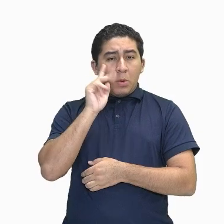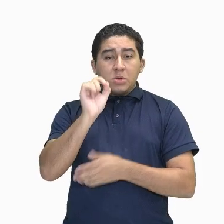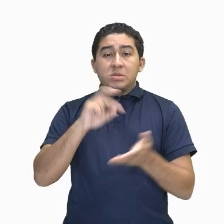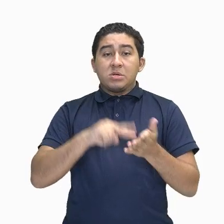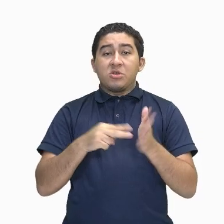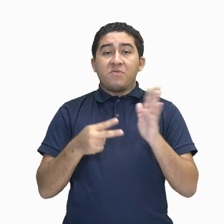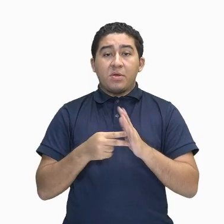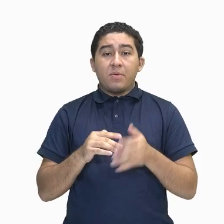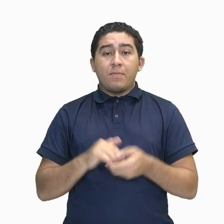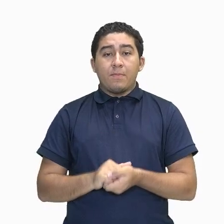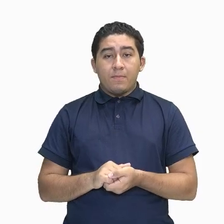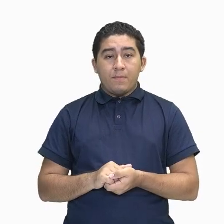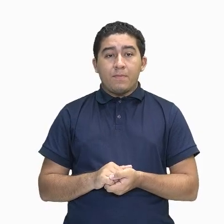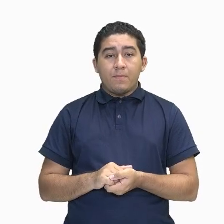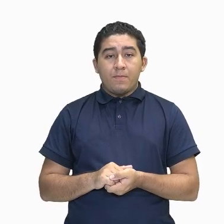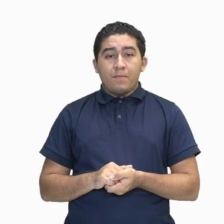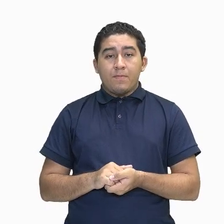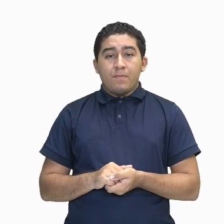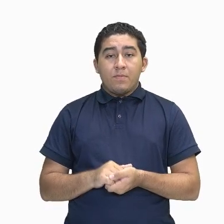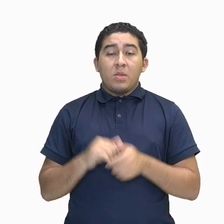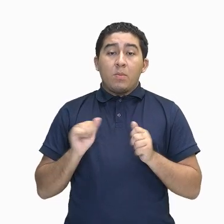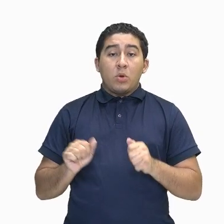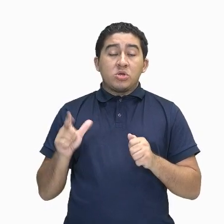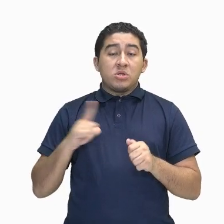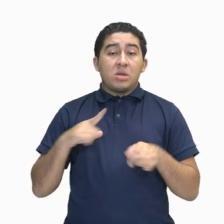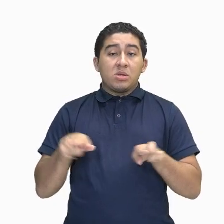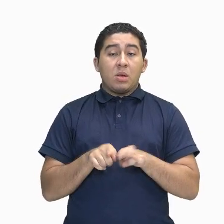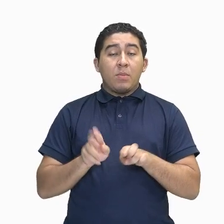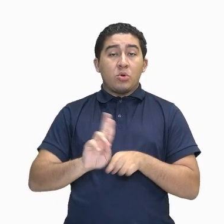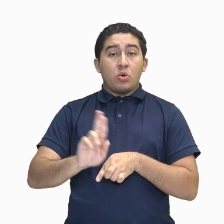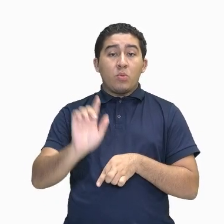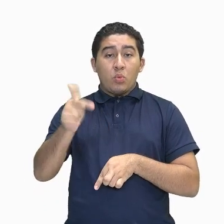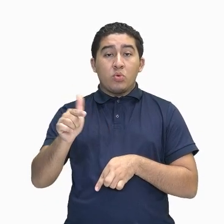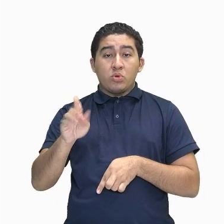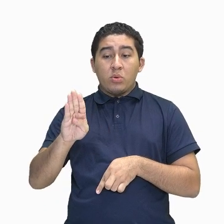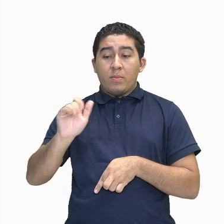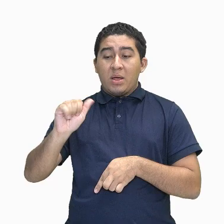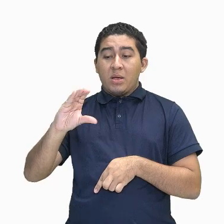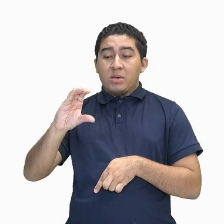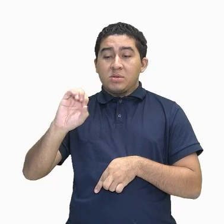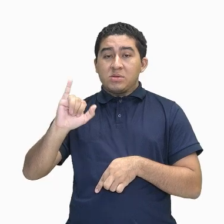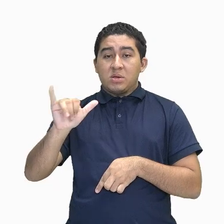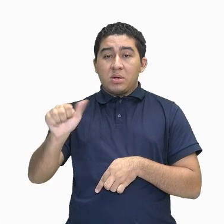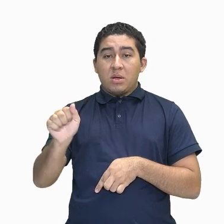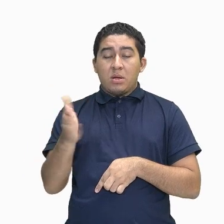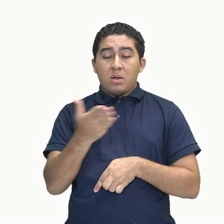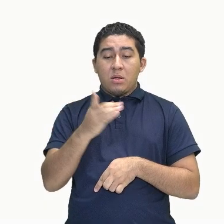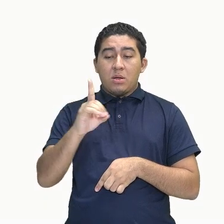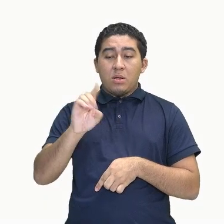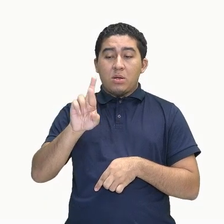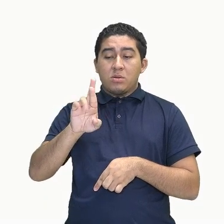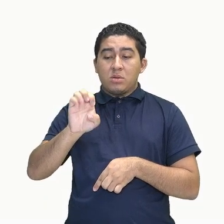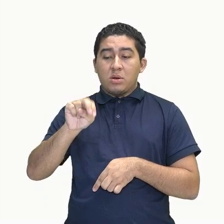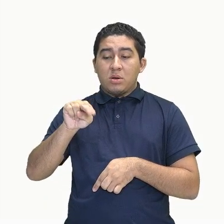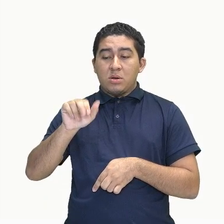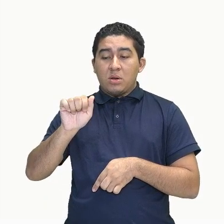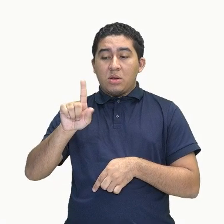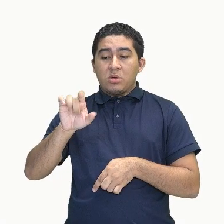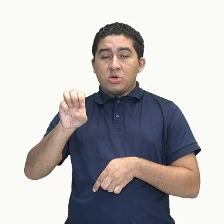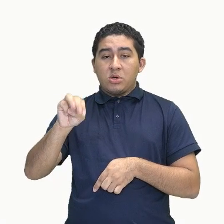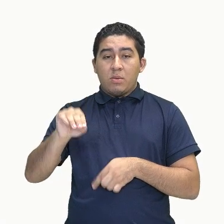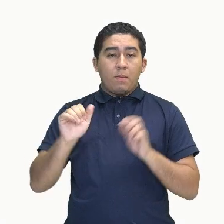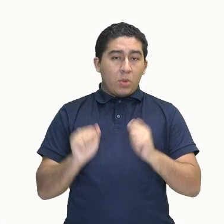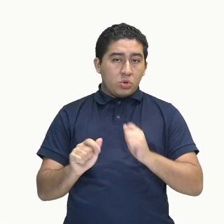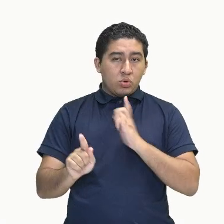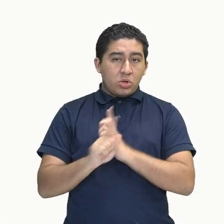hidrográfica ou bacia de drenagem, como também pode ser chamada, tá bom? Então, vocês podem encontrar esses dois conceitos,